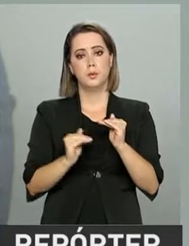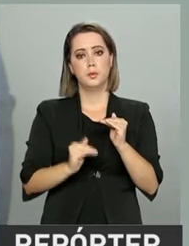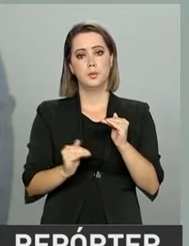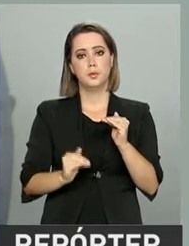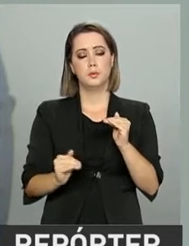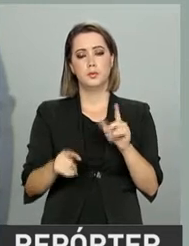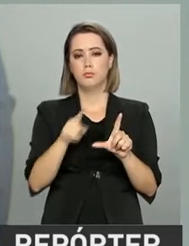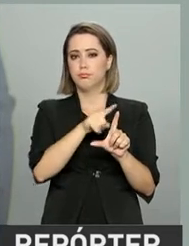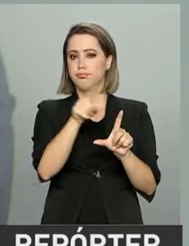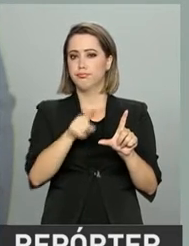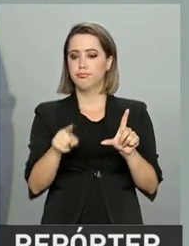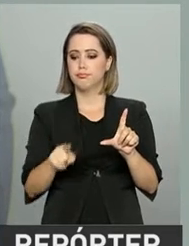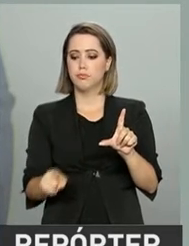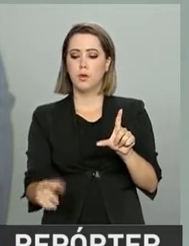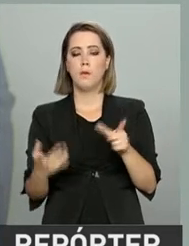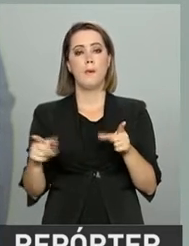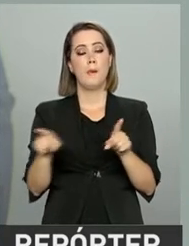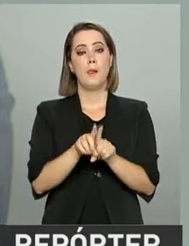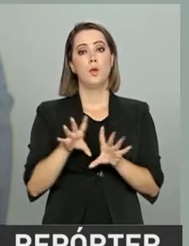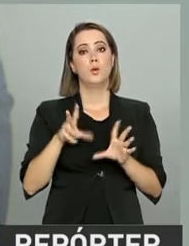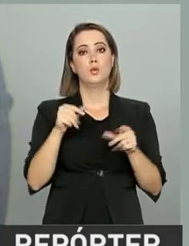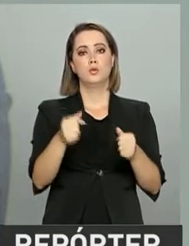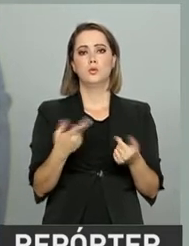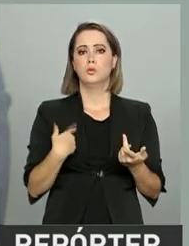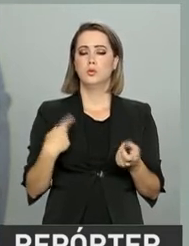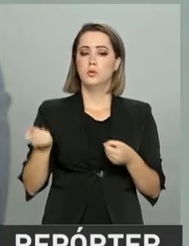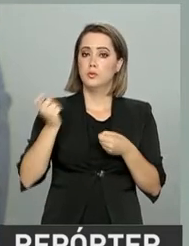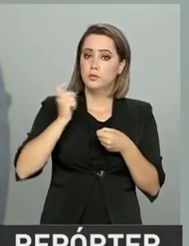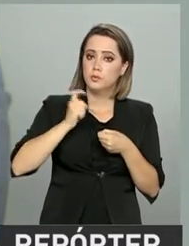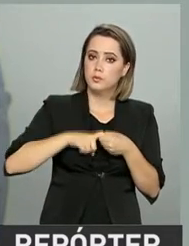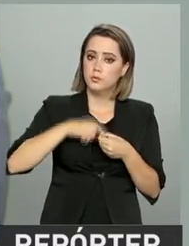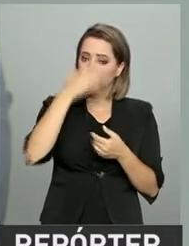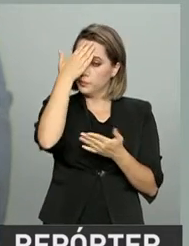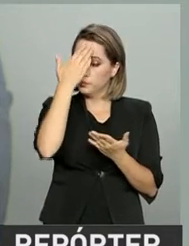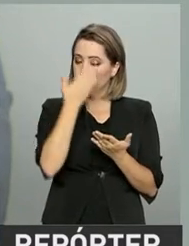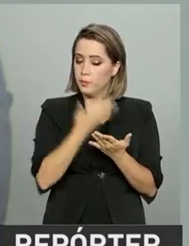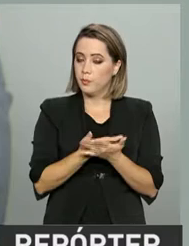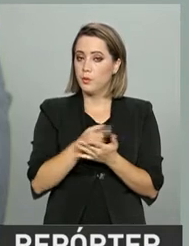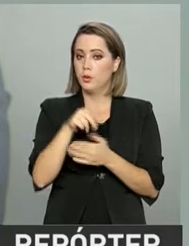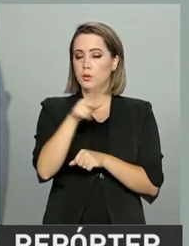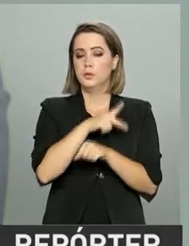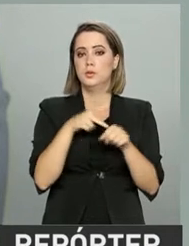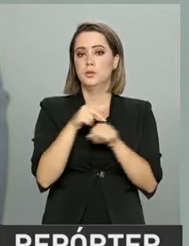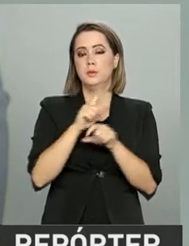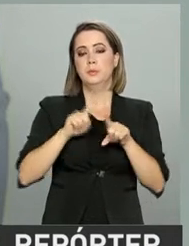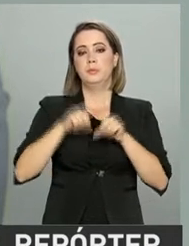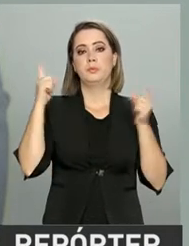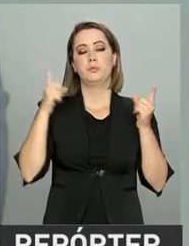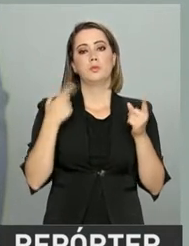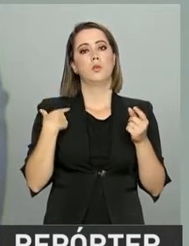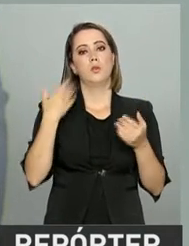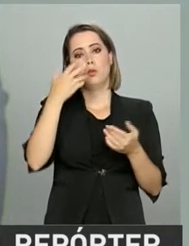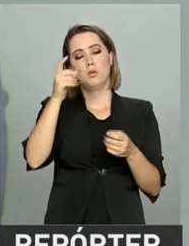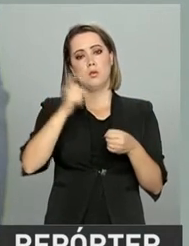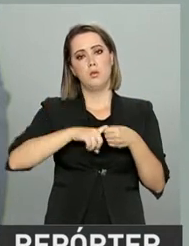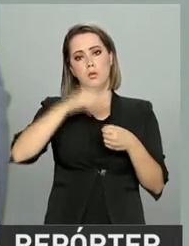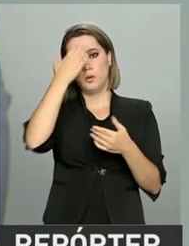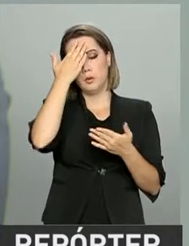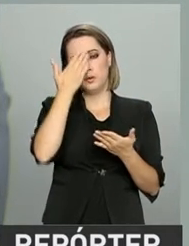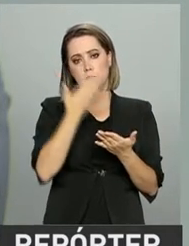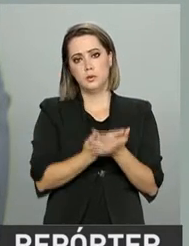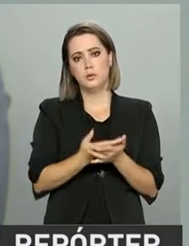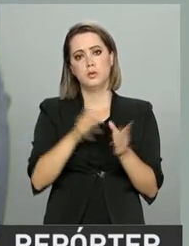tudo isso está restaurando a confiança no país mais de restaurar está